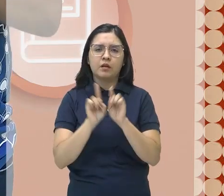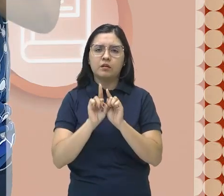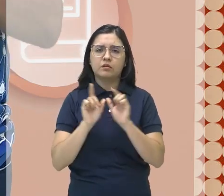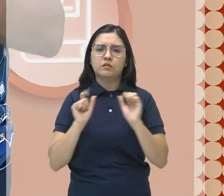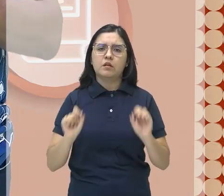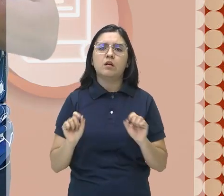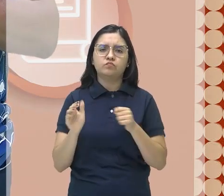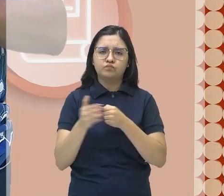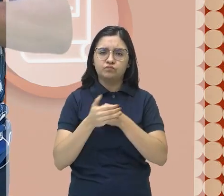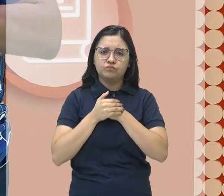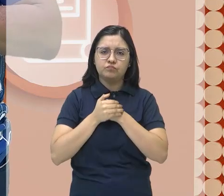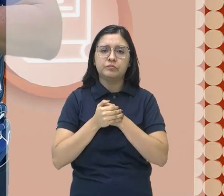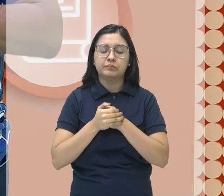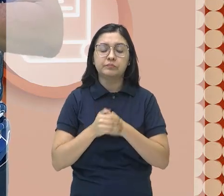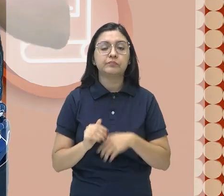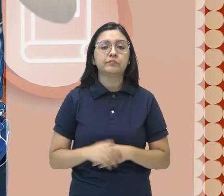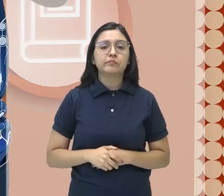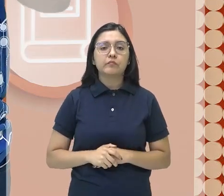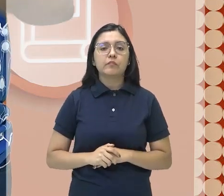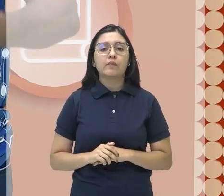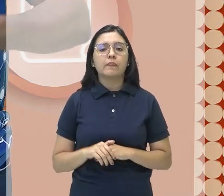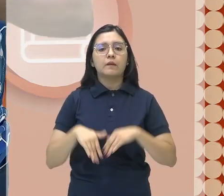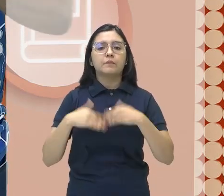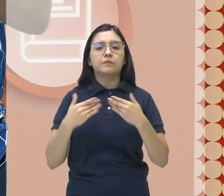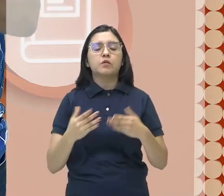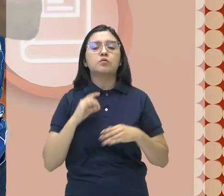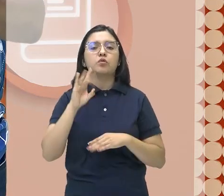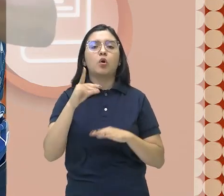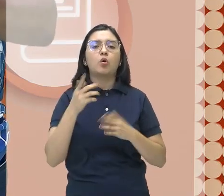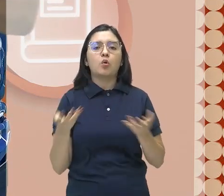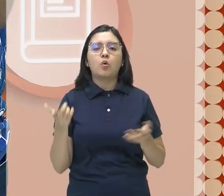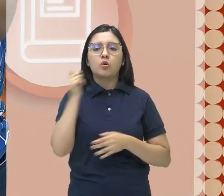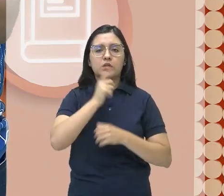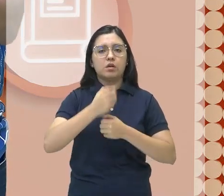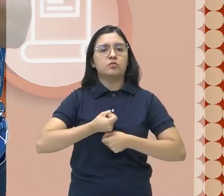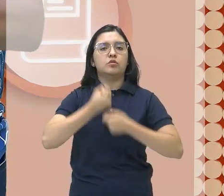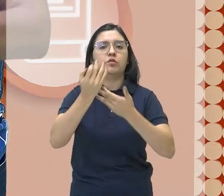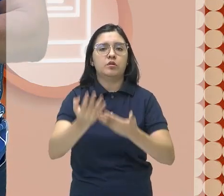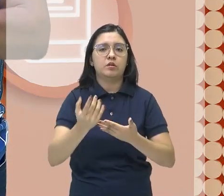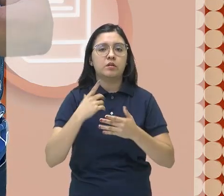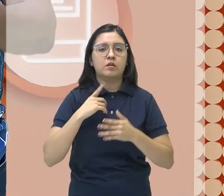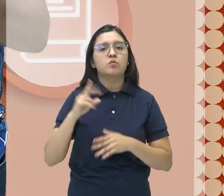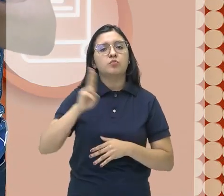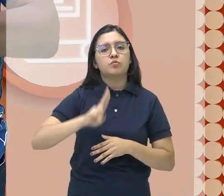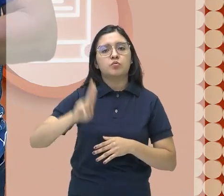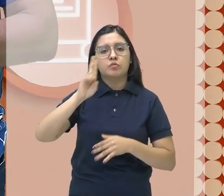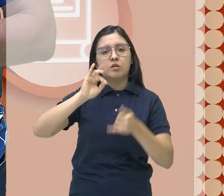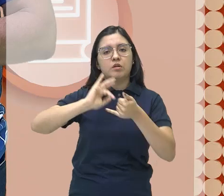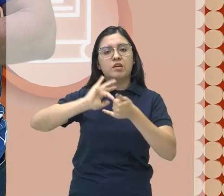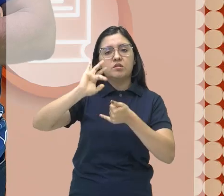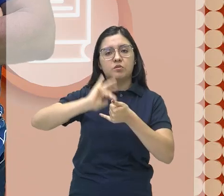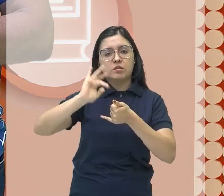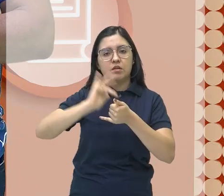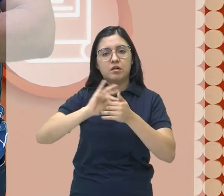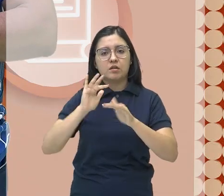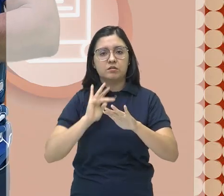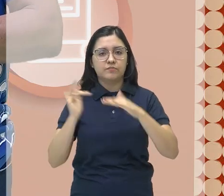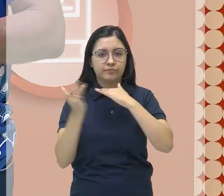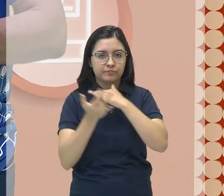se reprimindo cada vez mais. E só consegue se revelar nas redes sociais, onde ela não aparece.